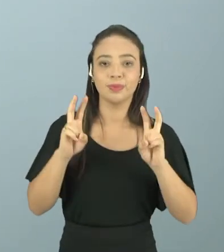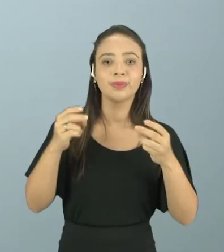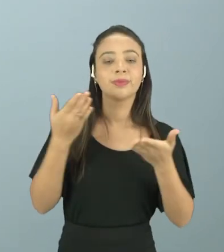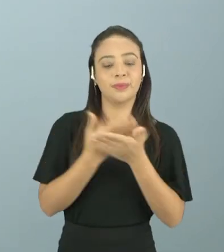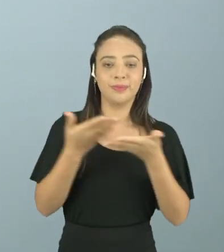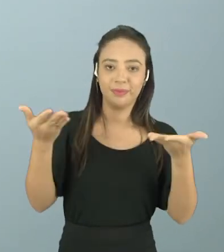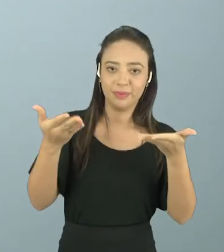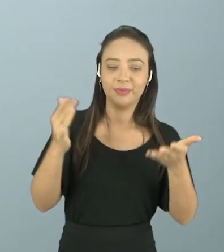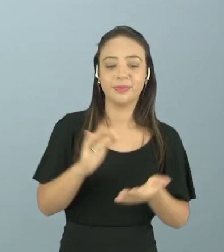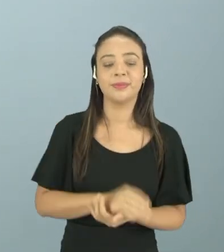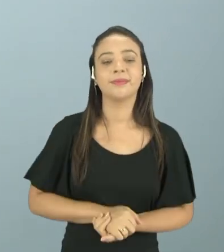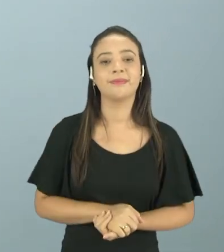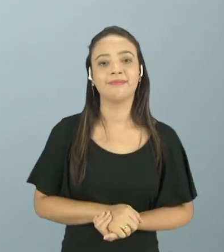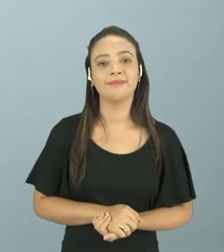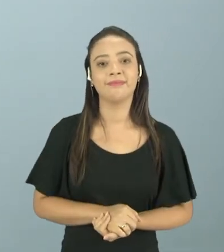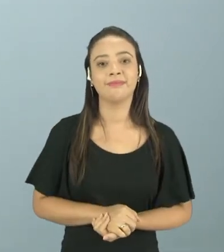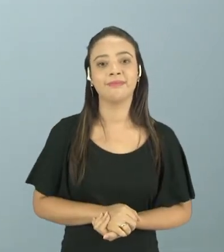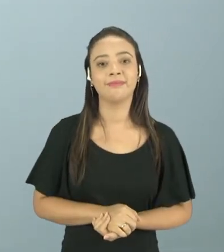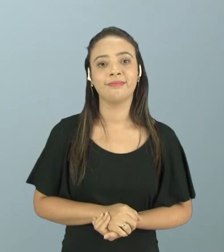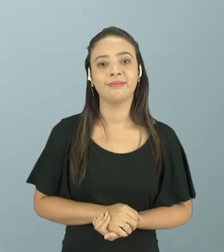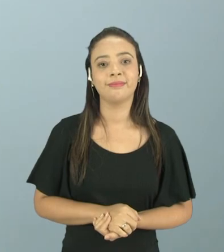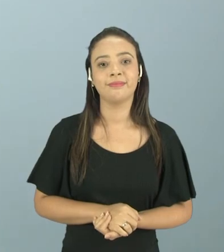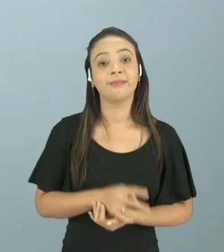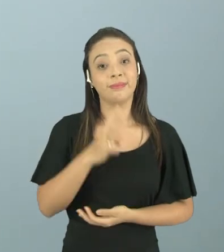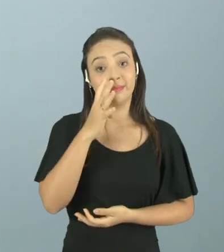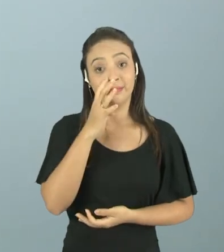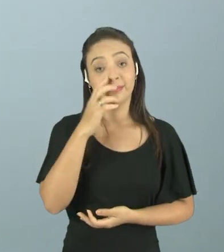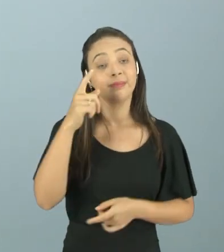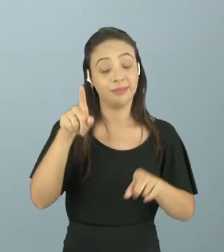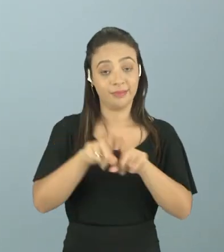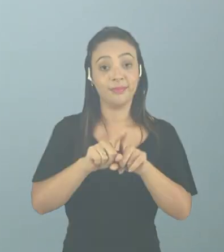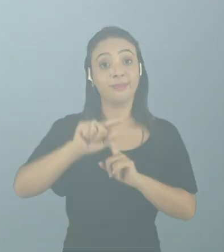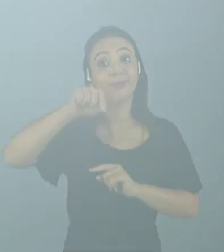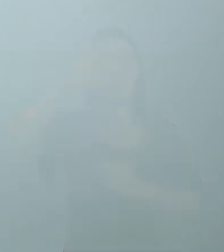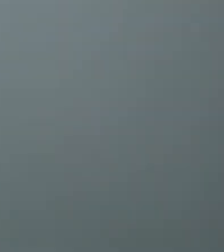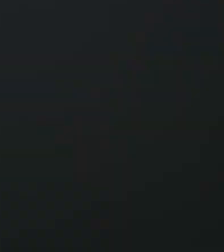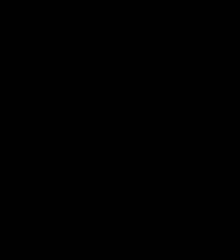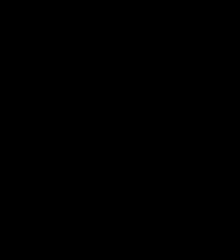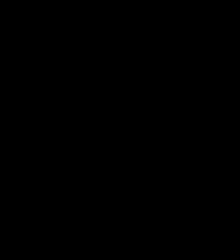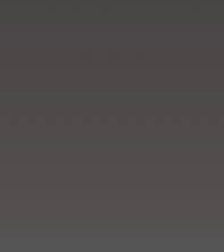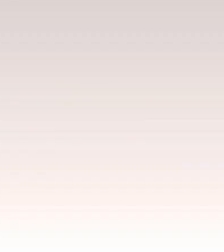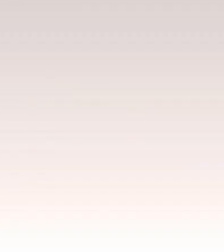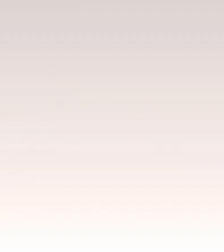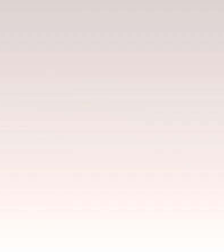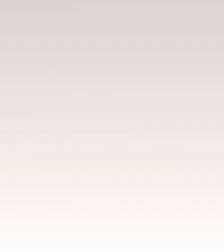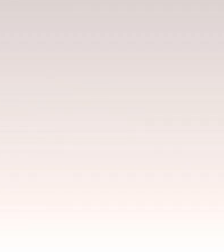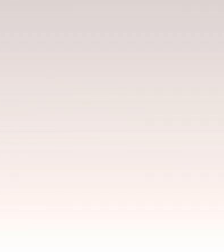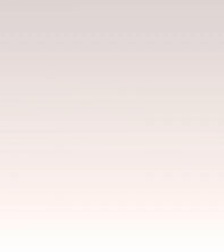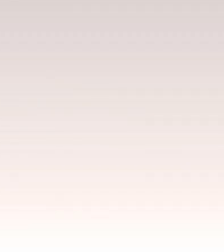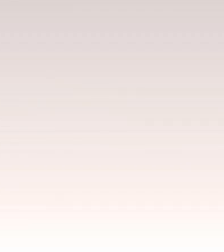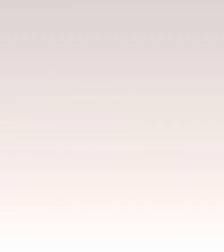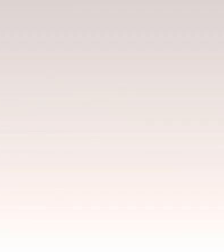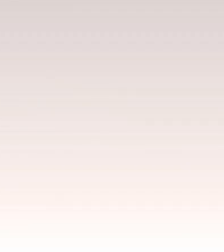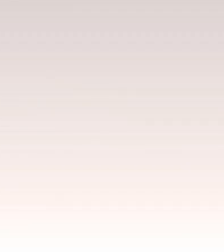nessa aula então não deixe de assistir também as nossas próximas aulas e até mais